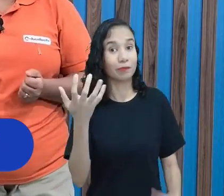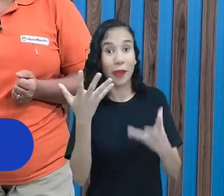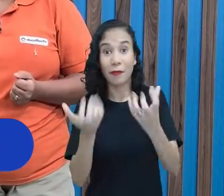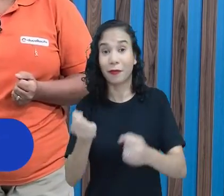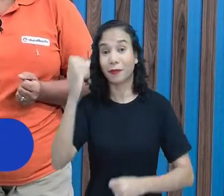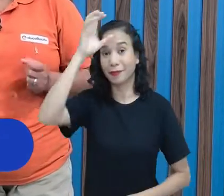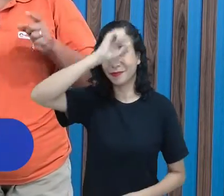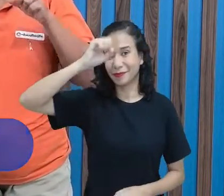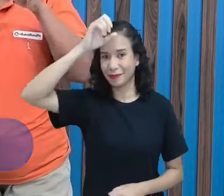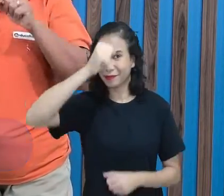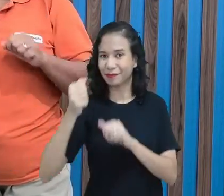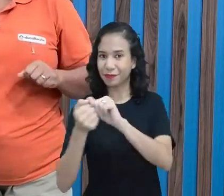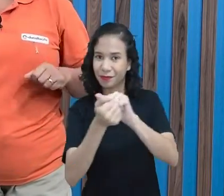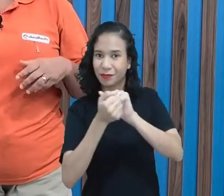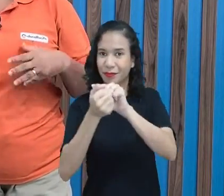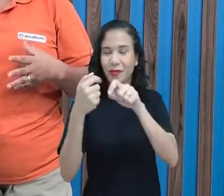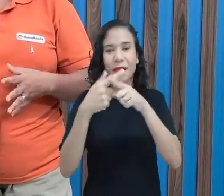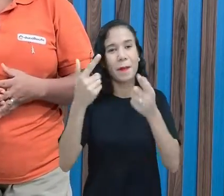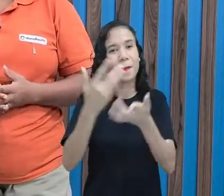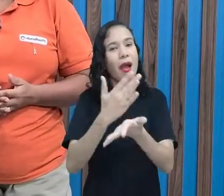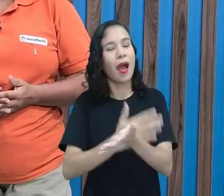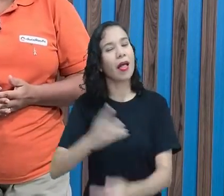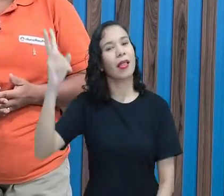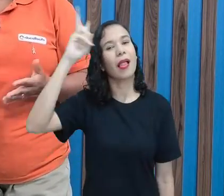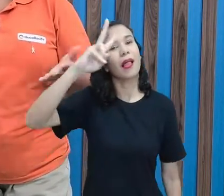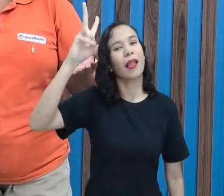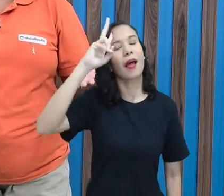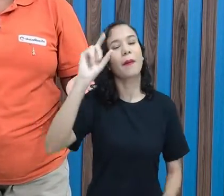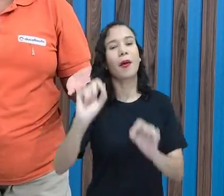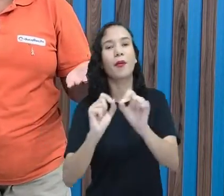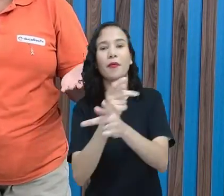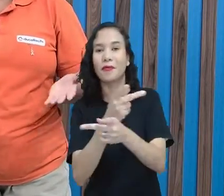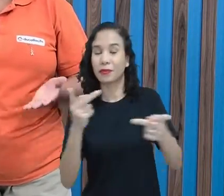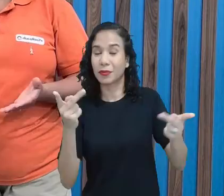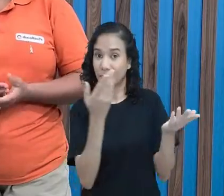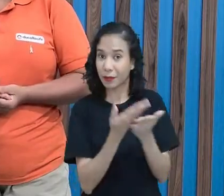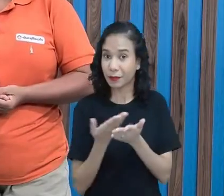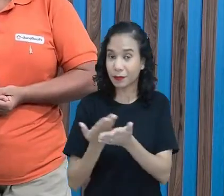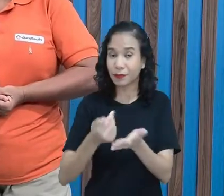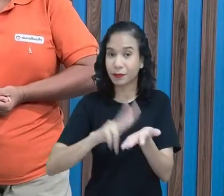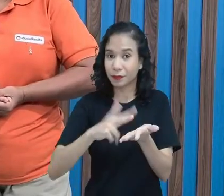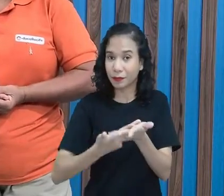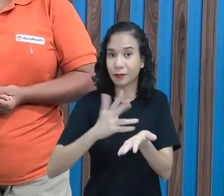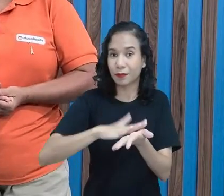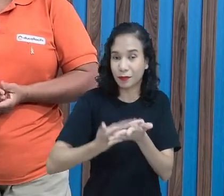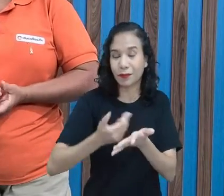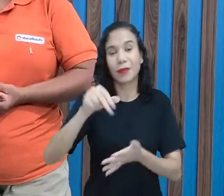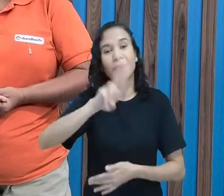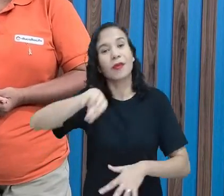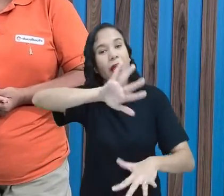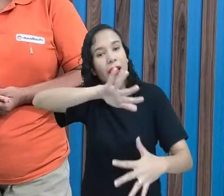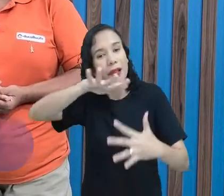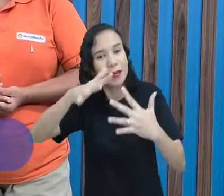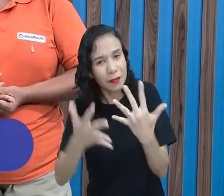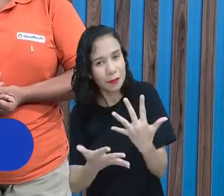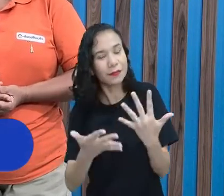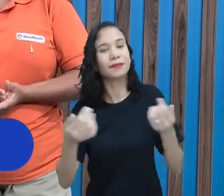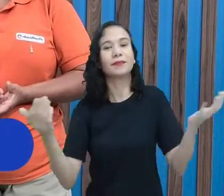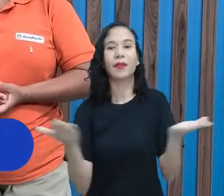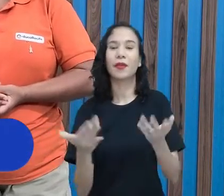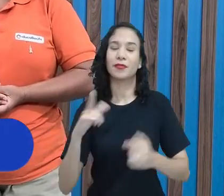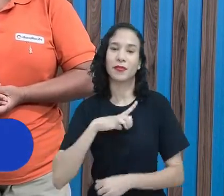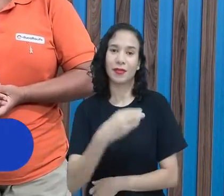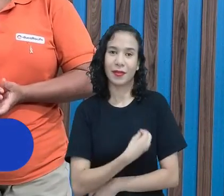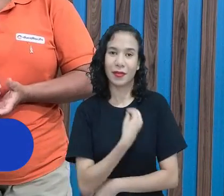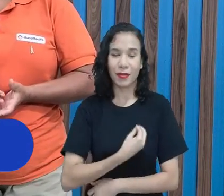saber agora. Mas antes, devo lembrar a vocês que essa aula está sendo traduzida para a língua brasileira de sinais e hoje nós